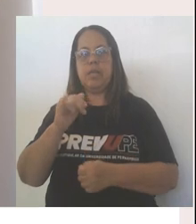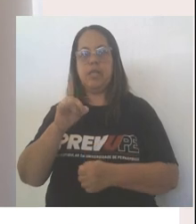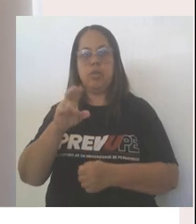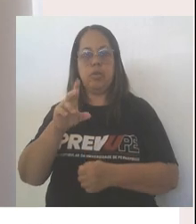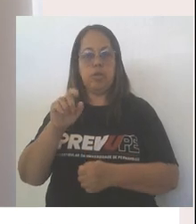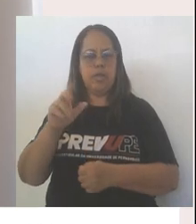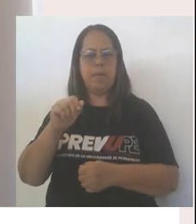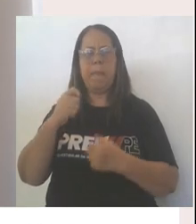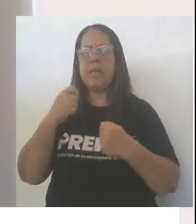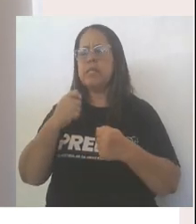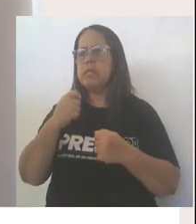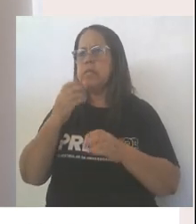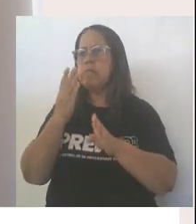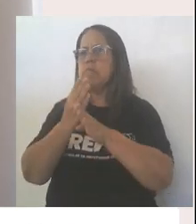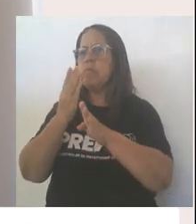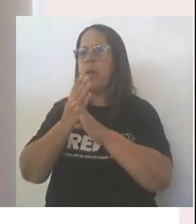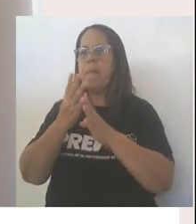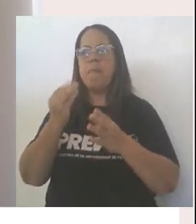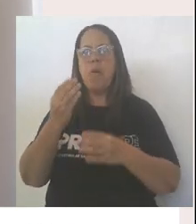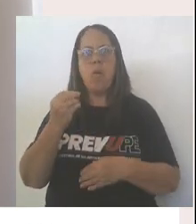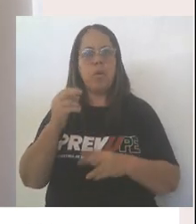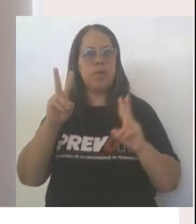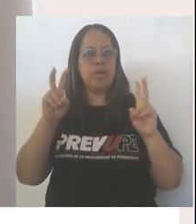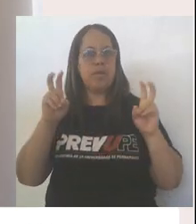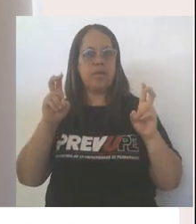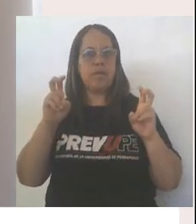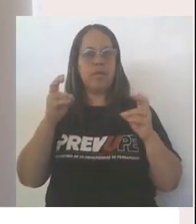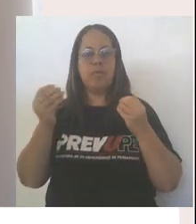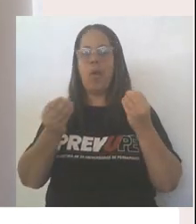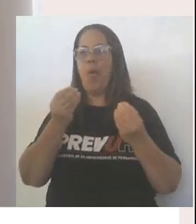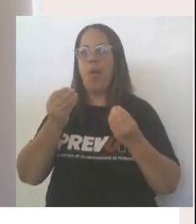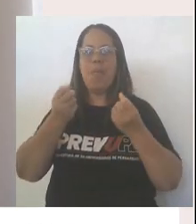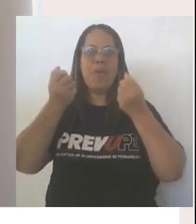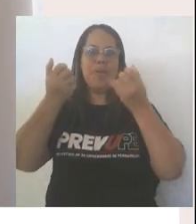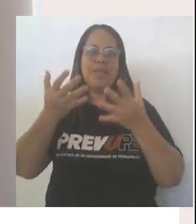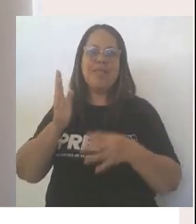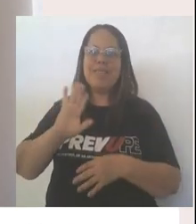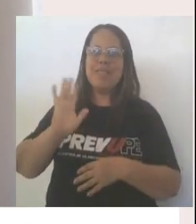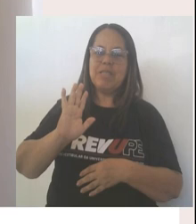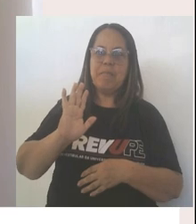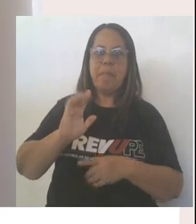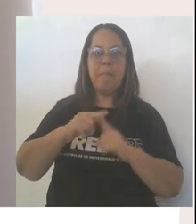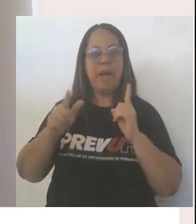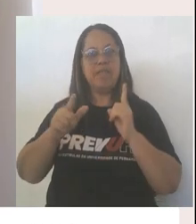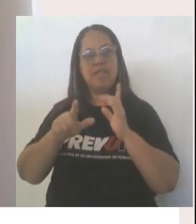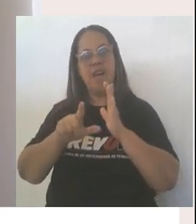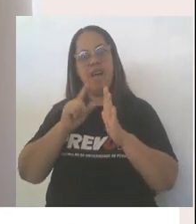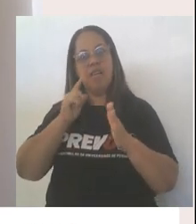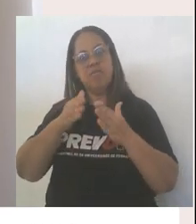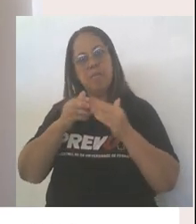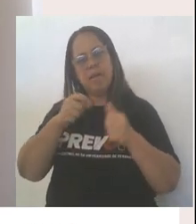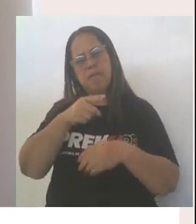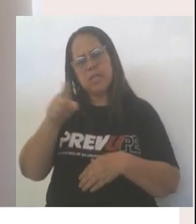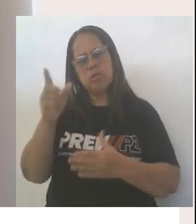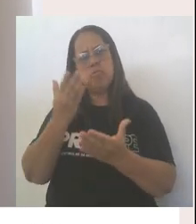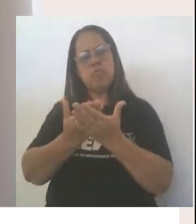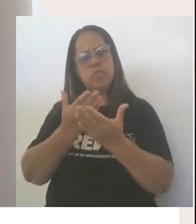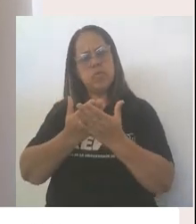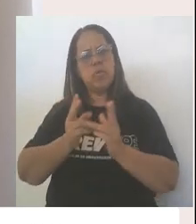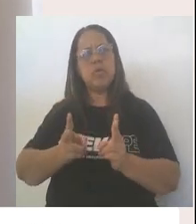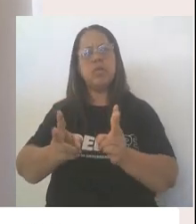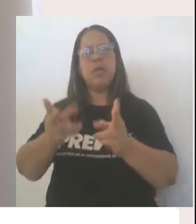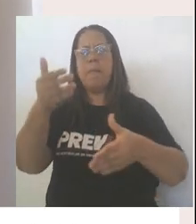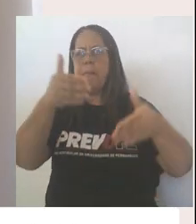muito a se descobrir sobre esse tema. Não tenho como me despedir de vocês sem pedir que vocês continuem estudando